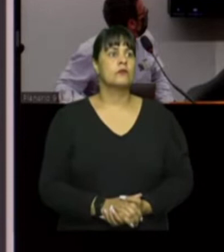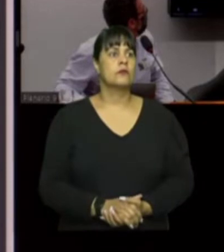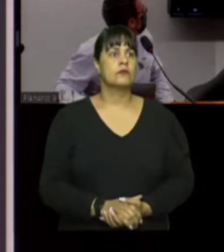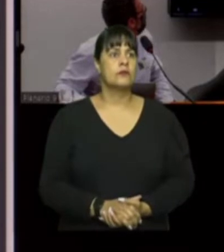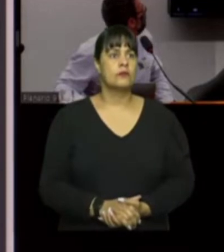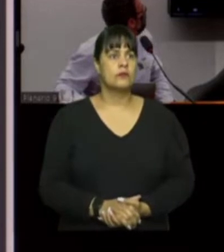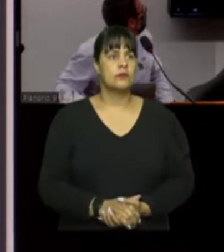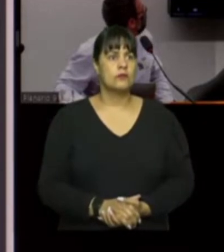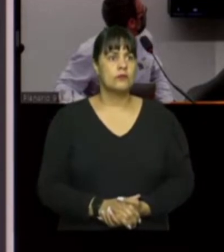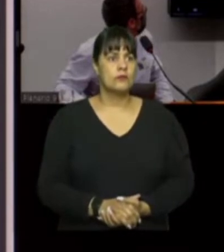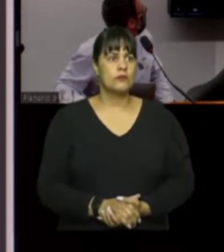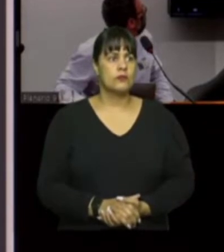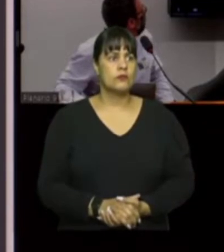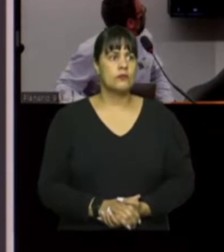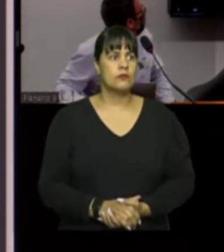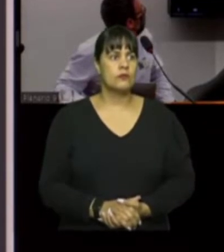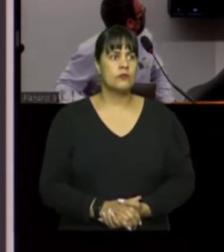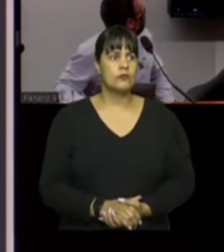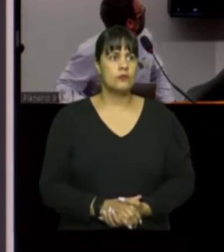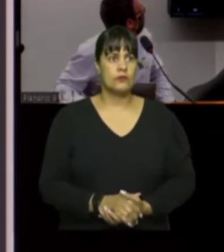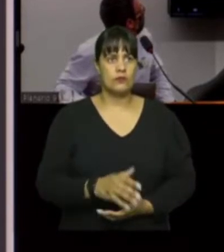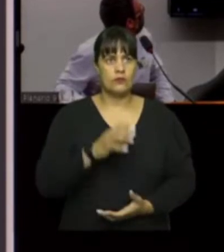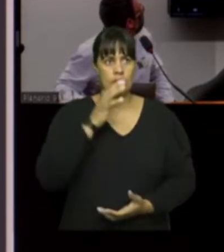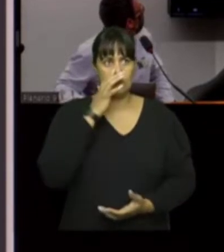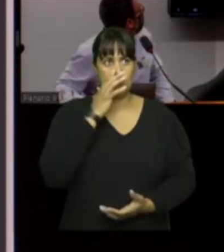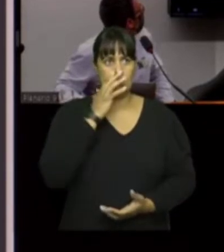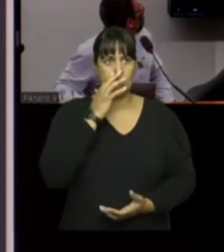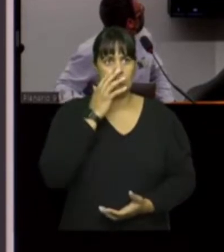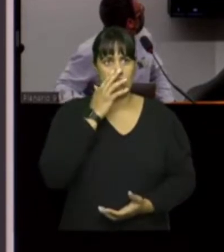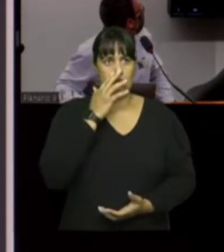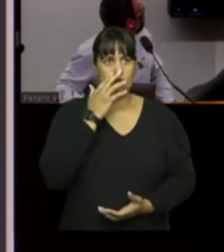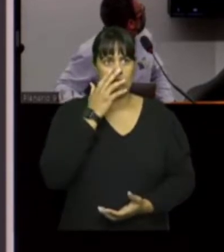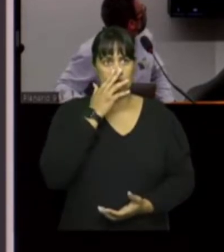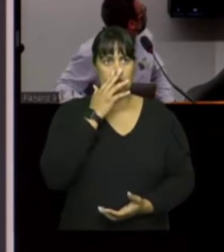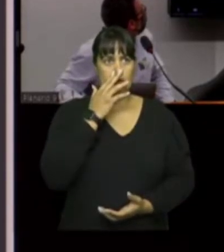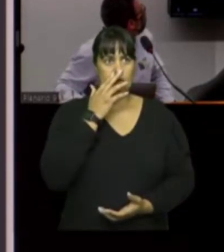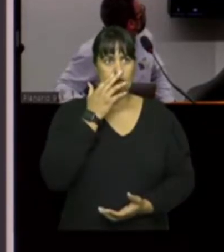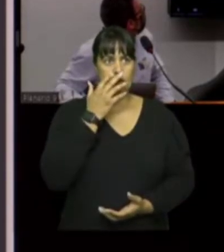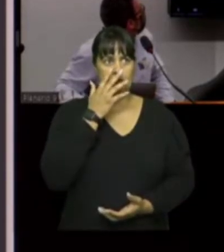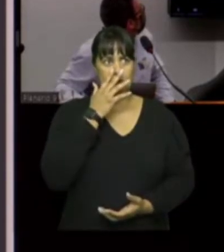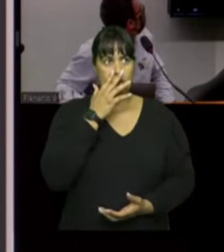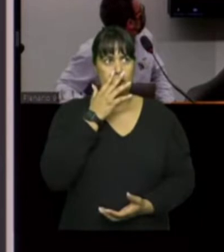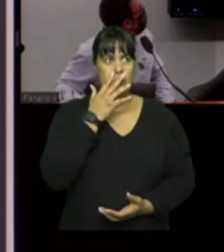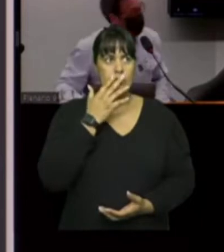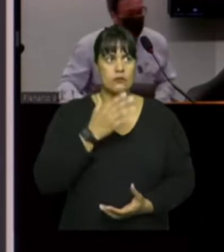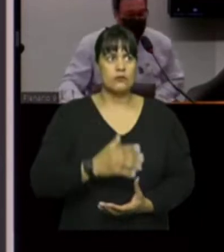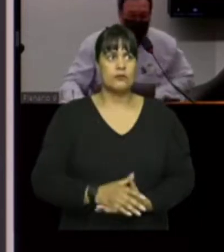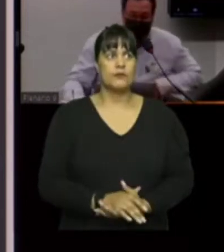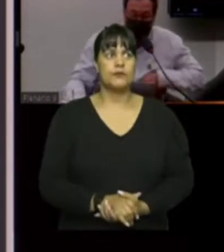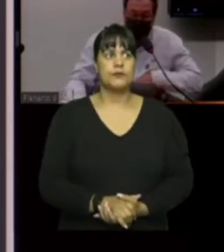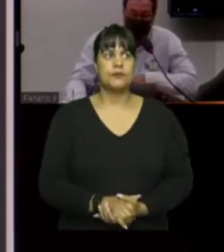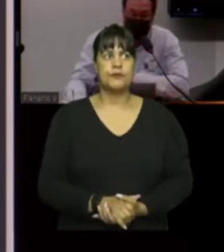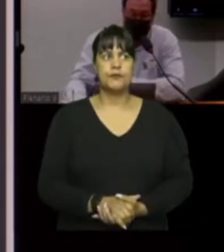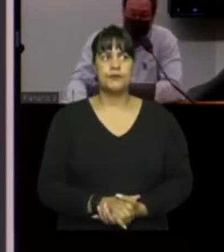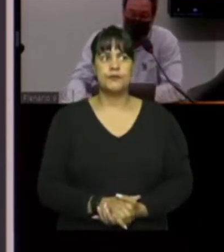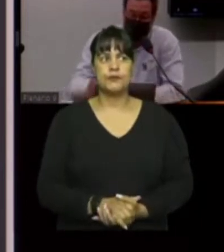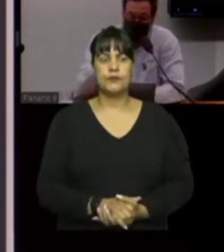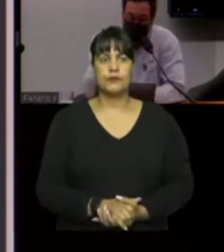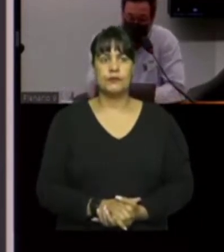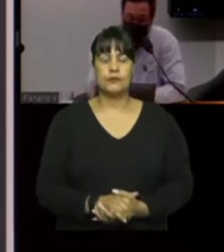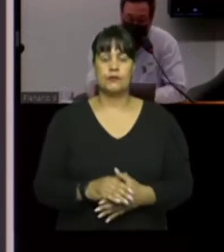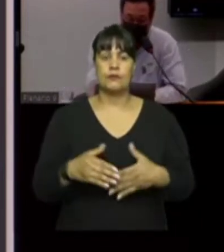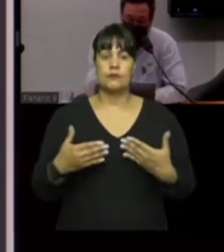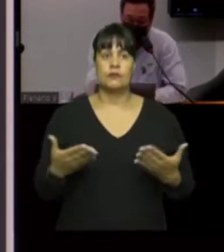Pode passar. Daria para apresentar de tela cheia, mas pode deixar aí, por favor. O que a